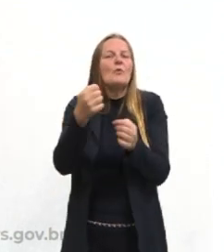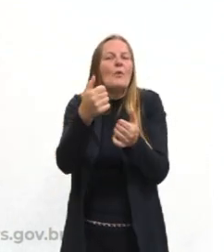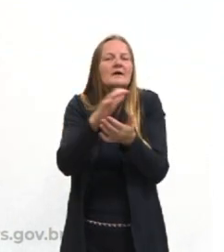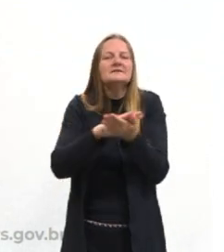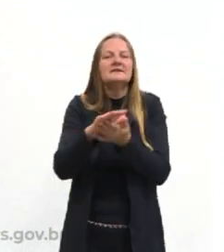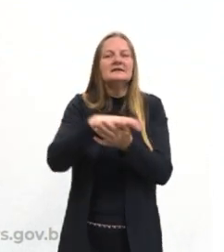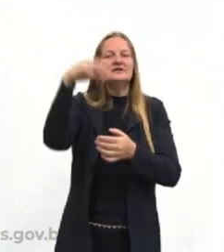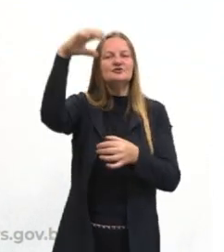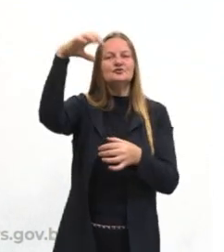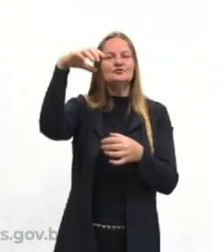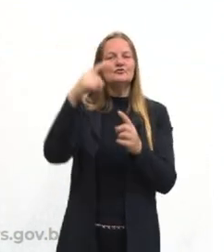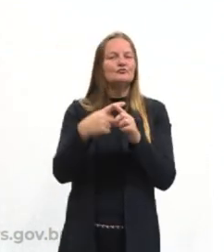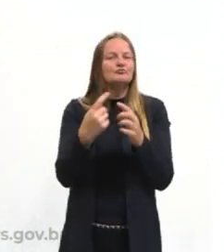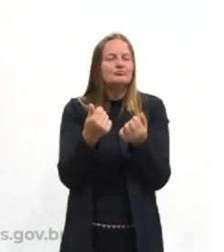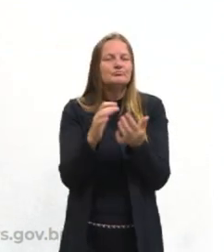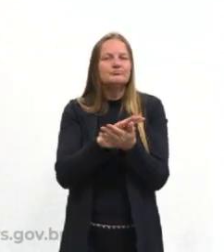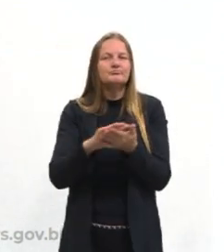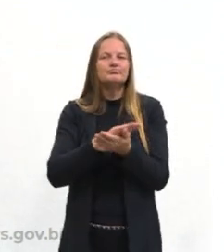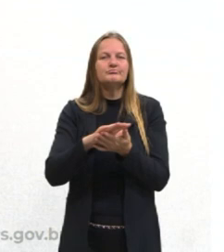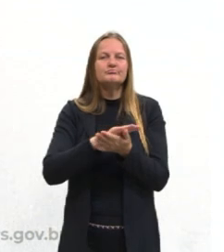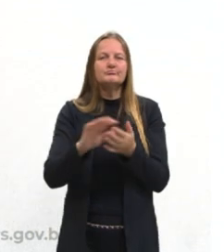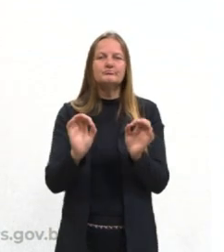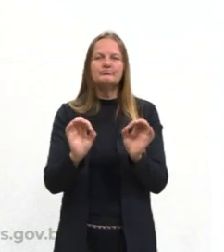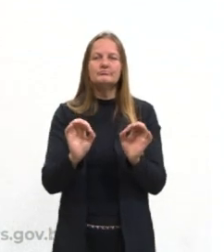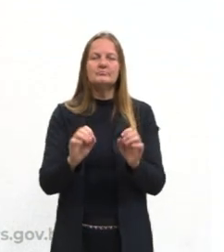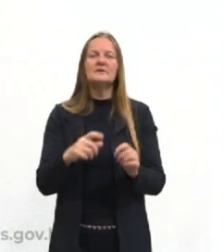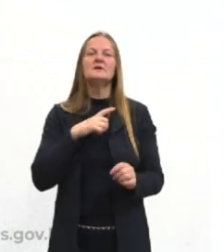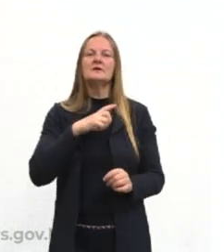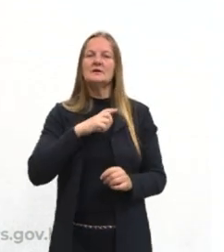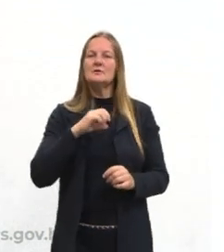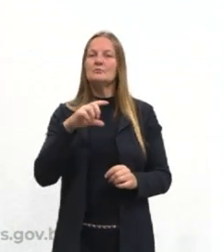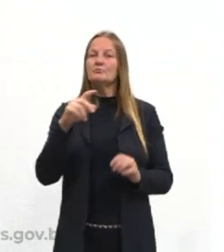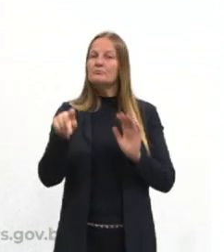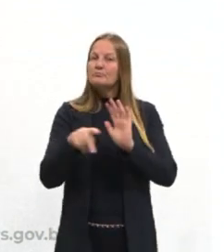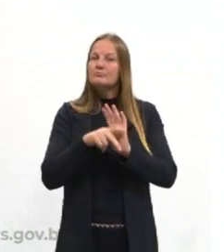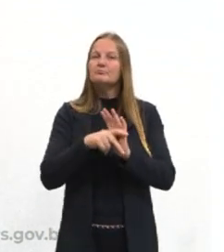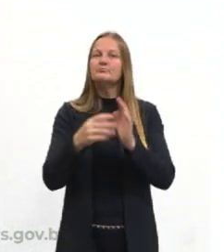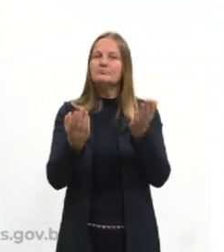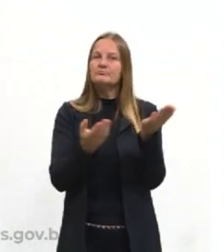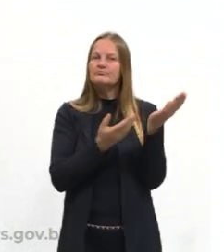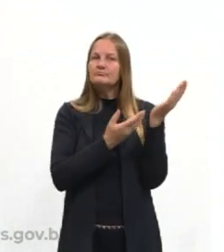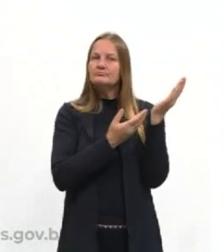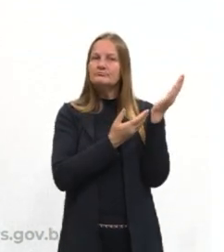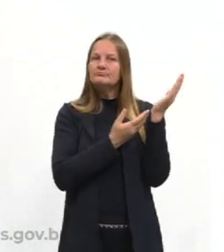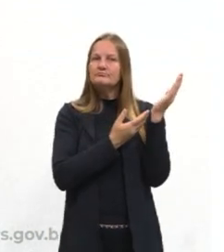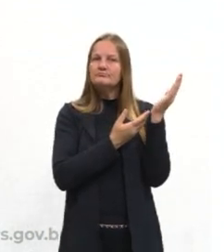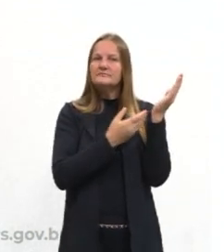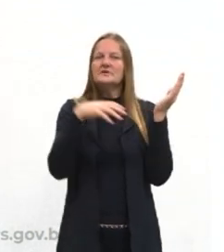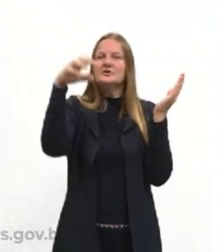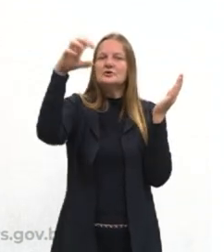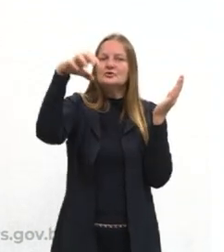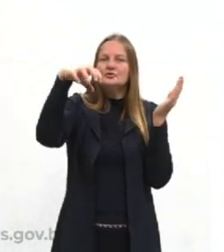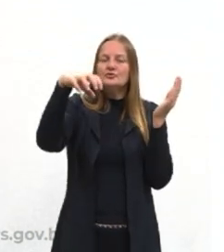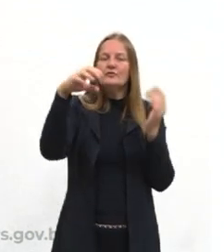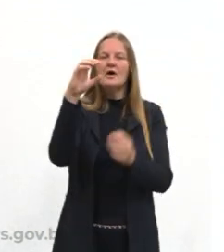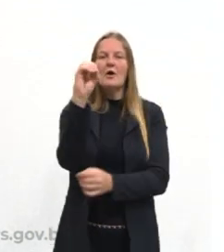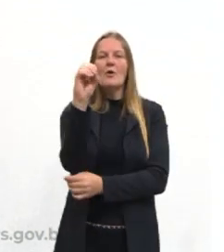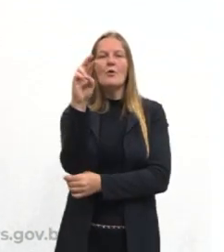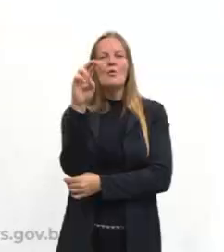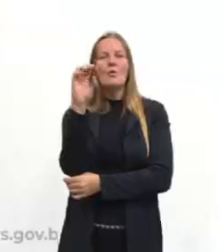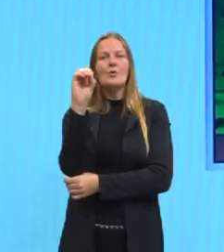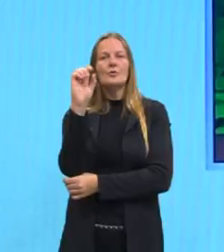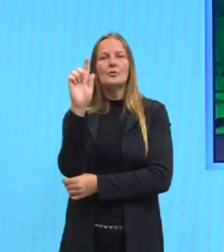tipo de chuva né formação chuvosa justamente chamada de desculpa Obrigada de chuva orográfica